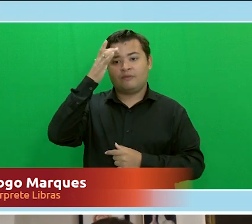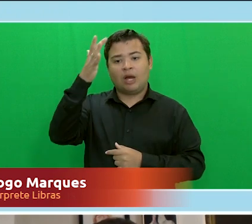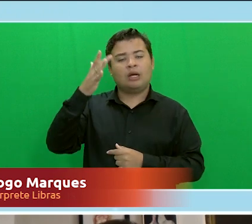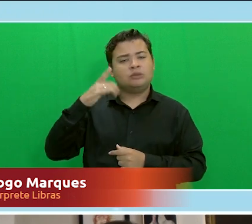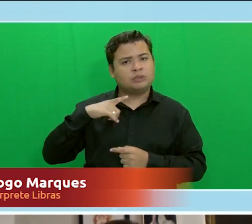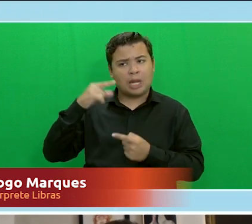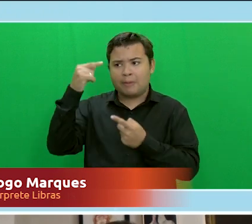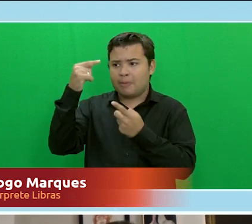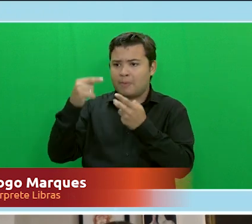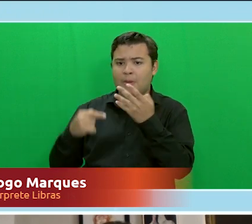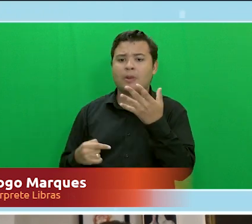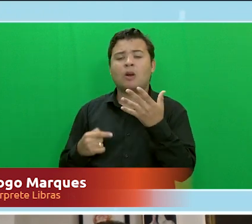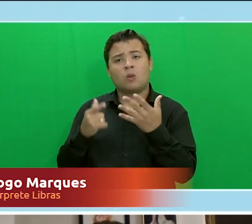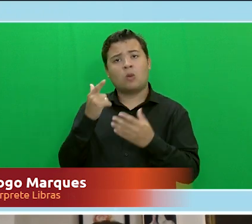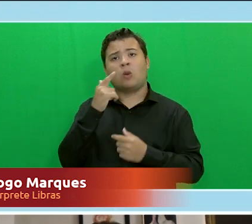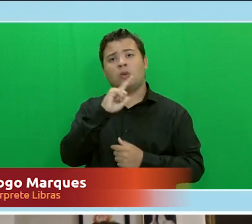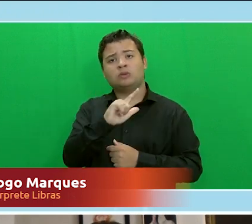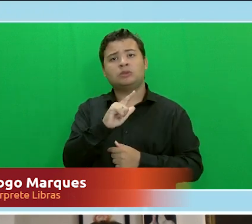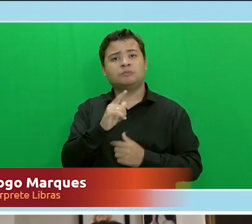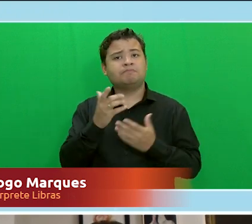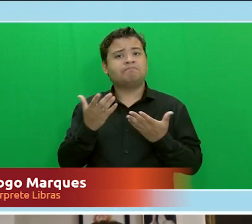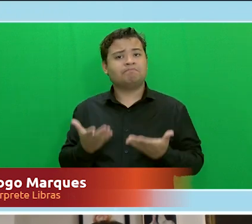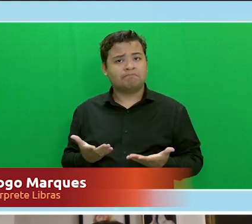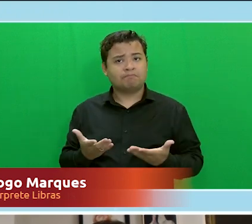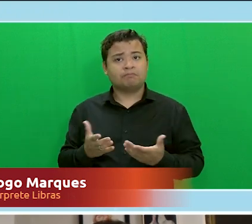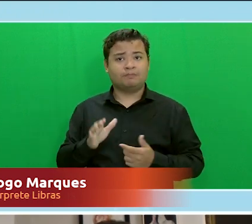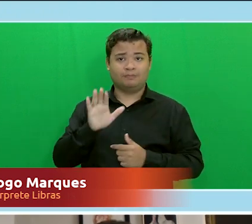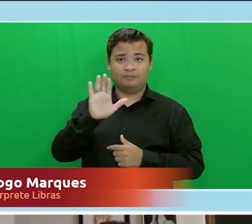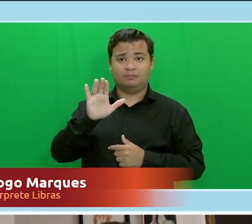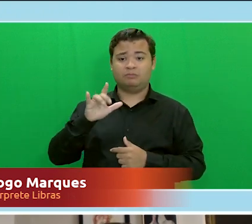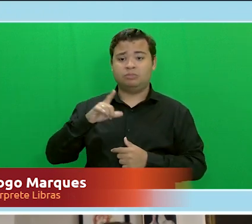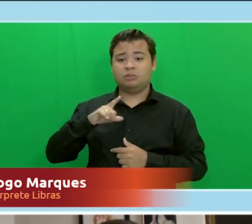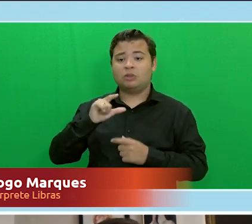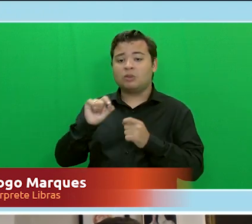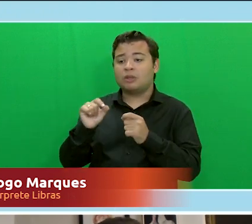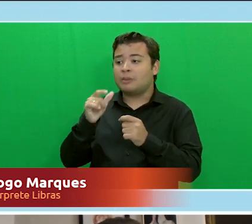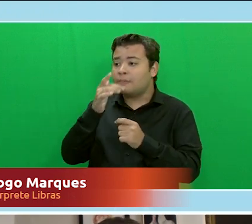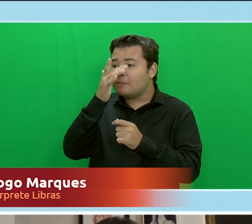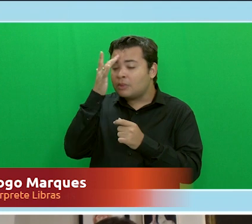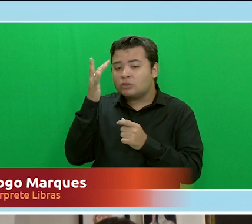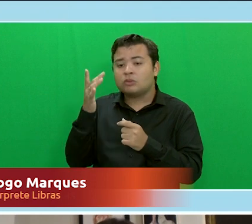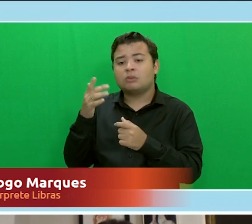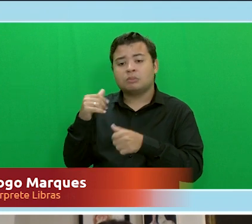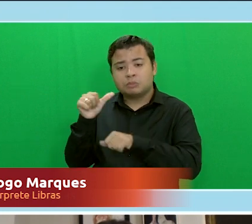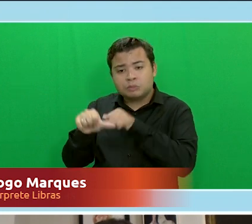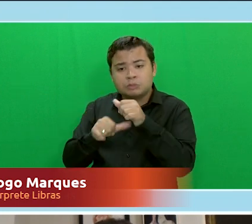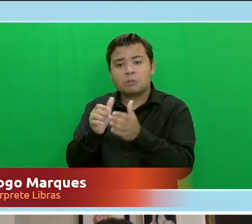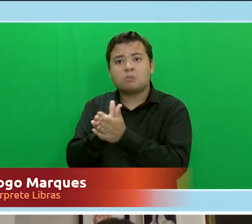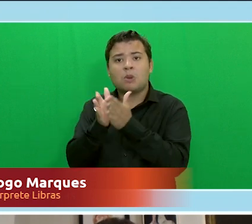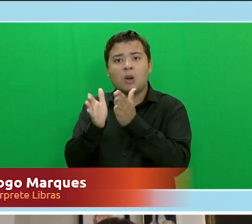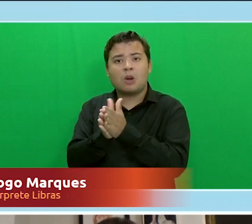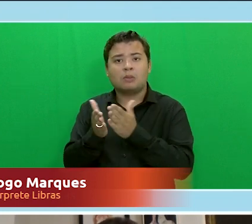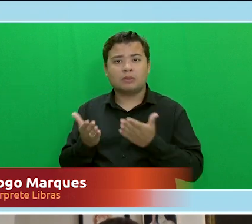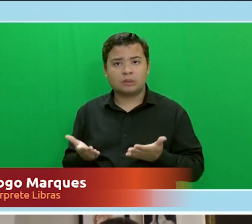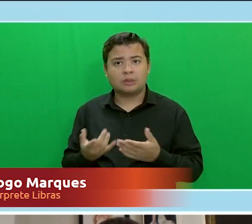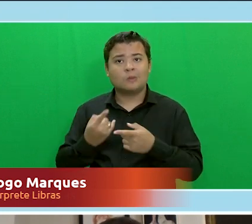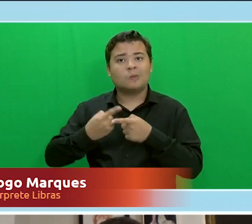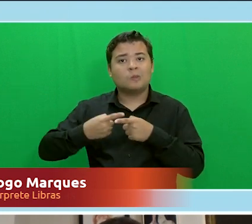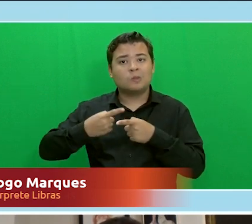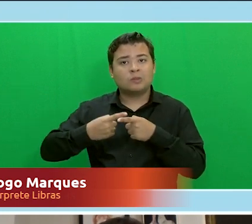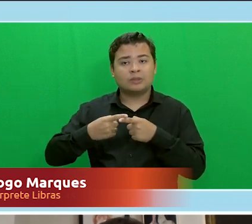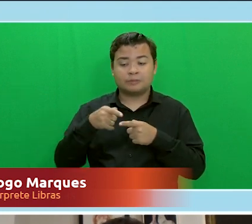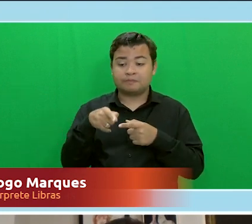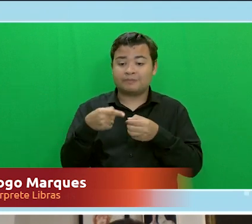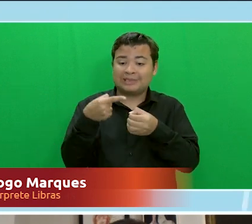você tem uma série de coisas, só que há um empobrecimento, porque a cidade, além